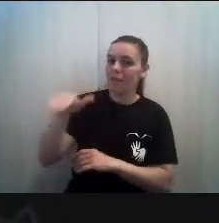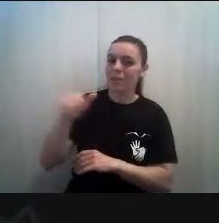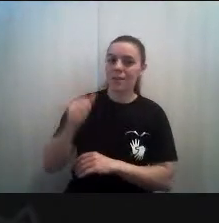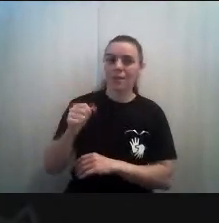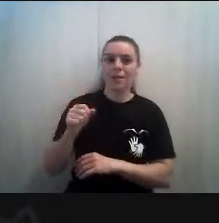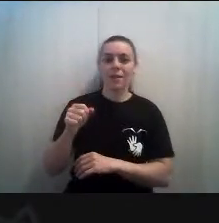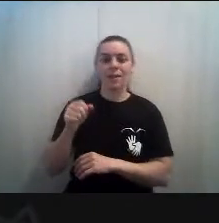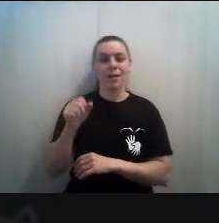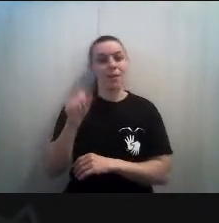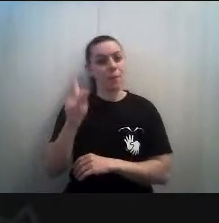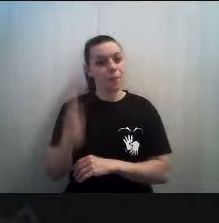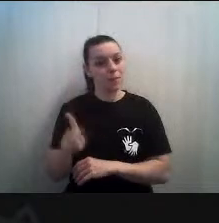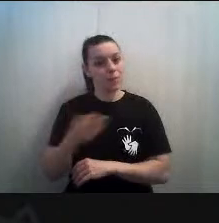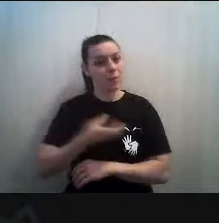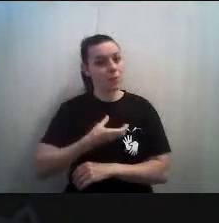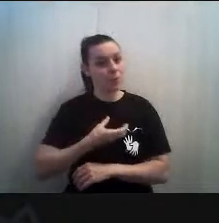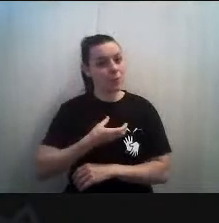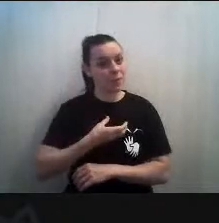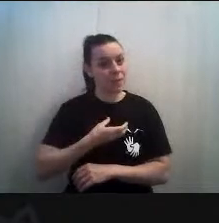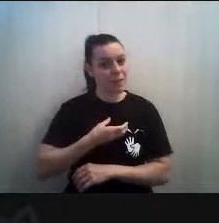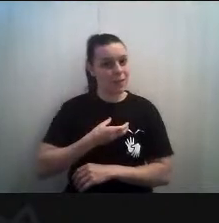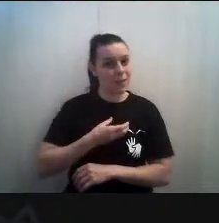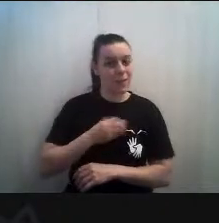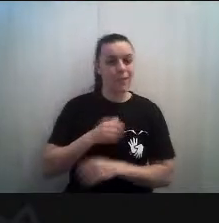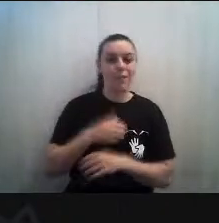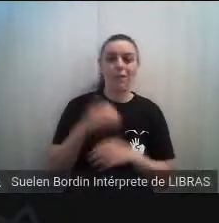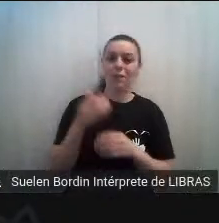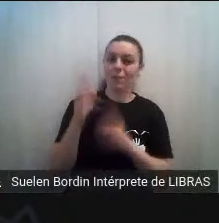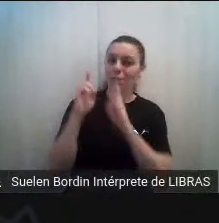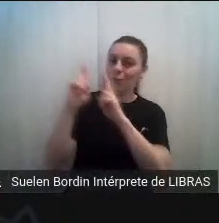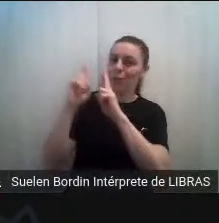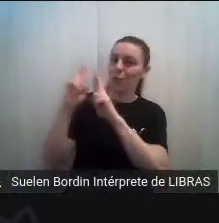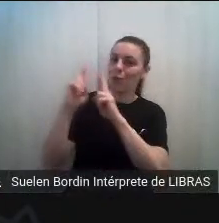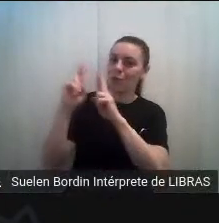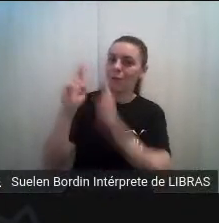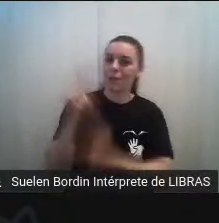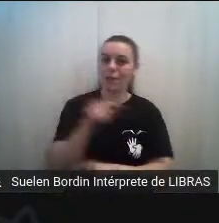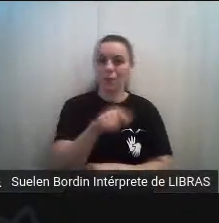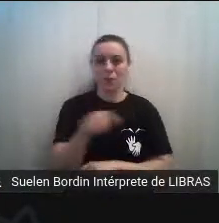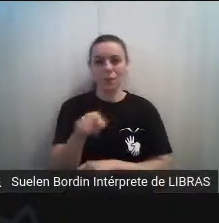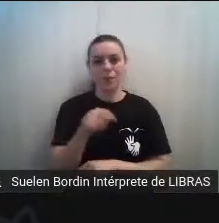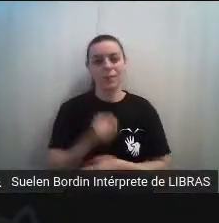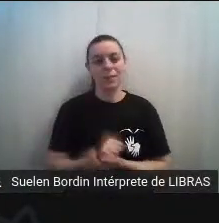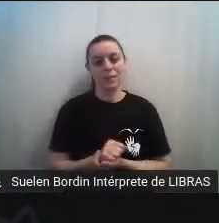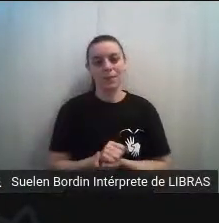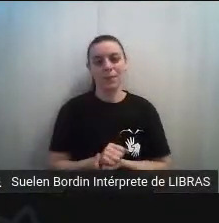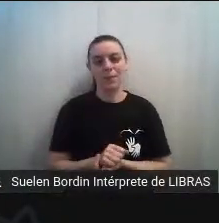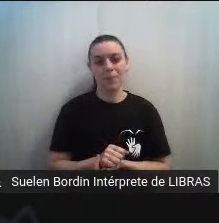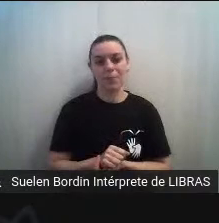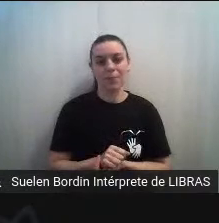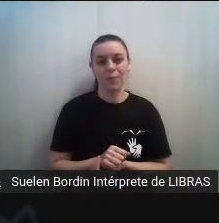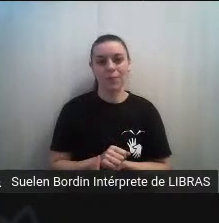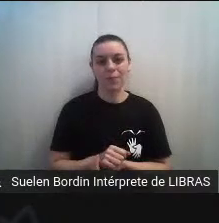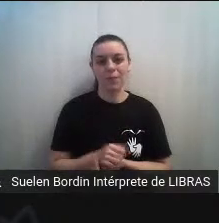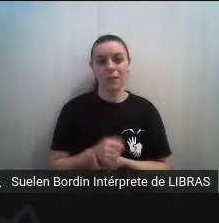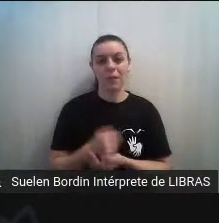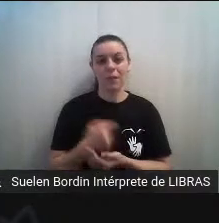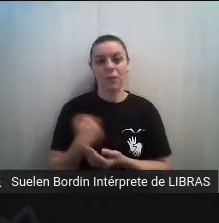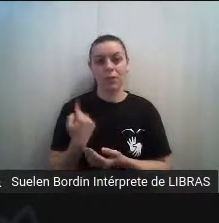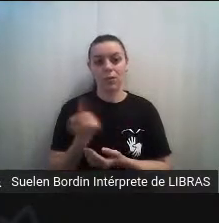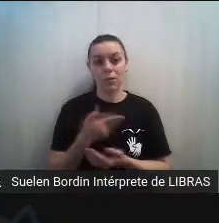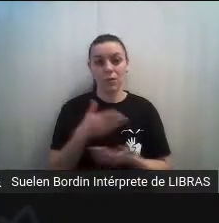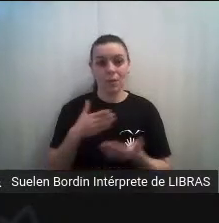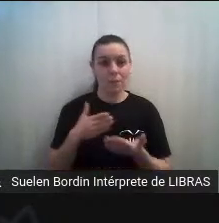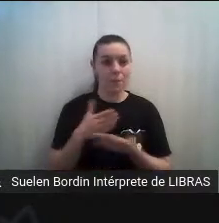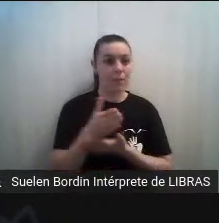Mariana. Estamos na torcida por você. Torcida. Eu acho que a gente já tem aí a gente já está ultrapassando o tempo